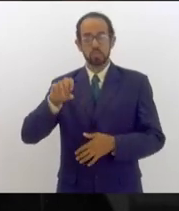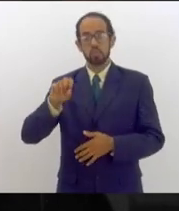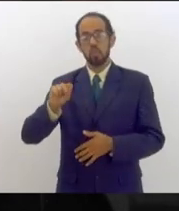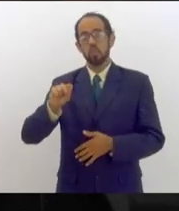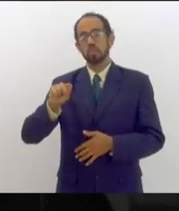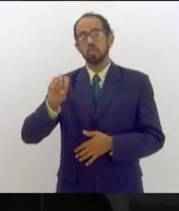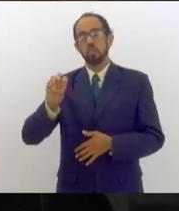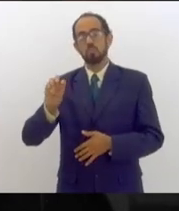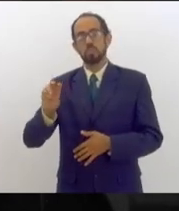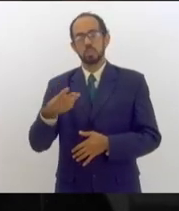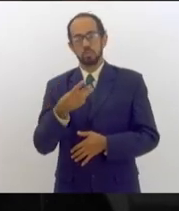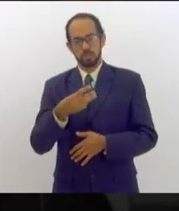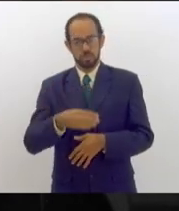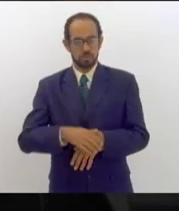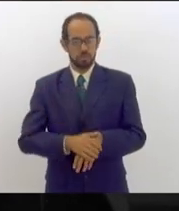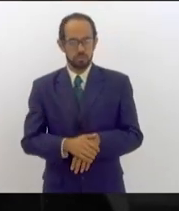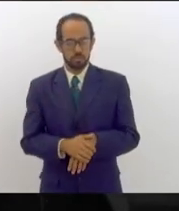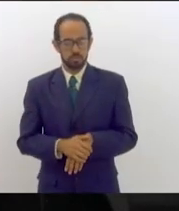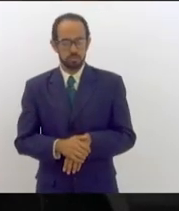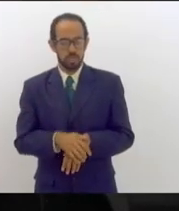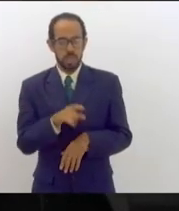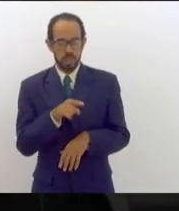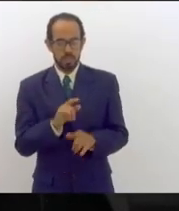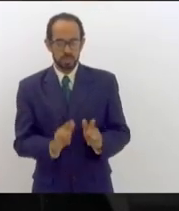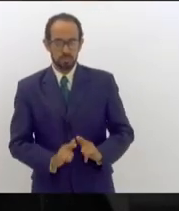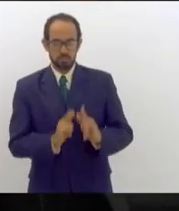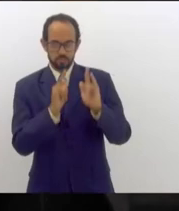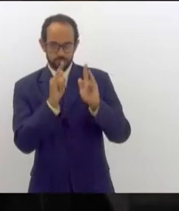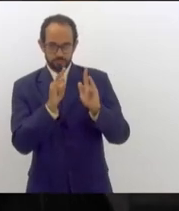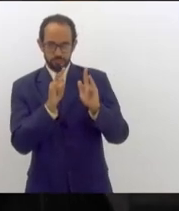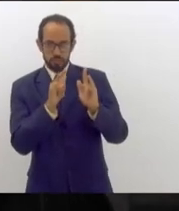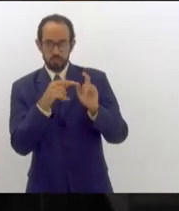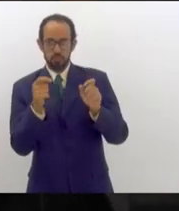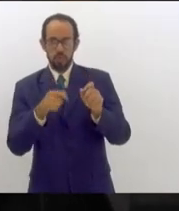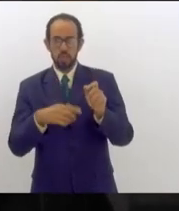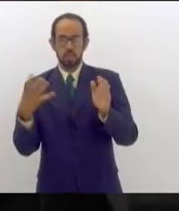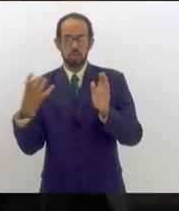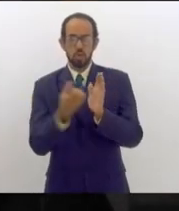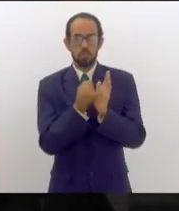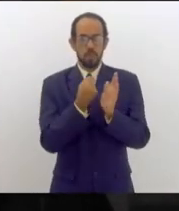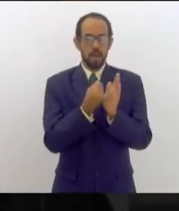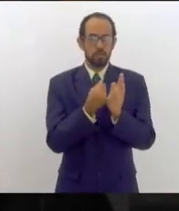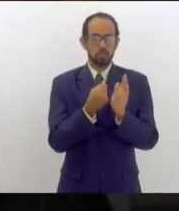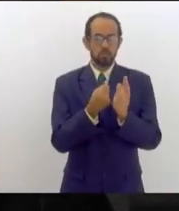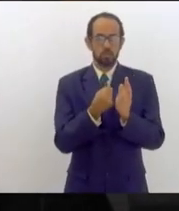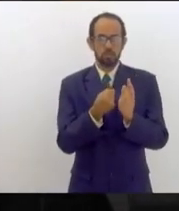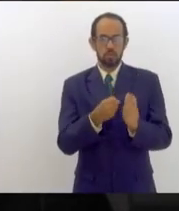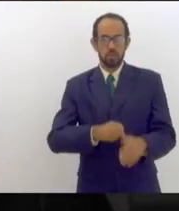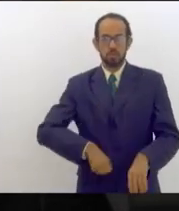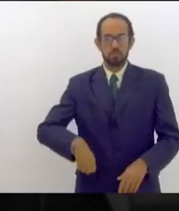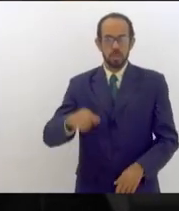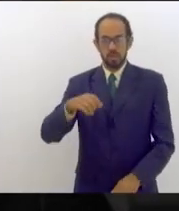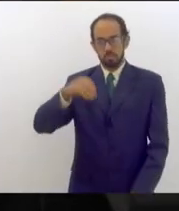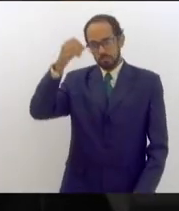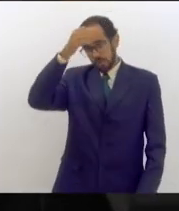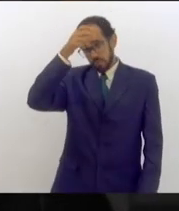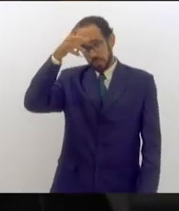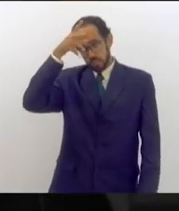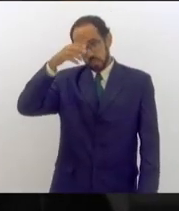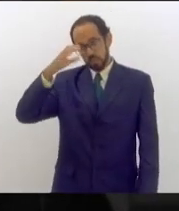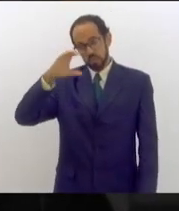milhões esse imóvel acabou de ser desapropriado pela prefeitura de Niterói no valor de 23 milhões